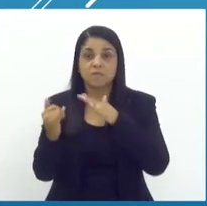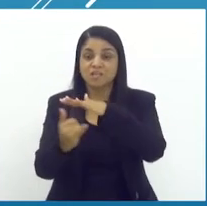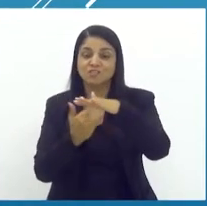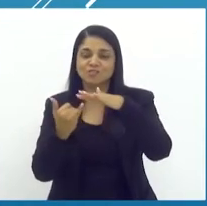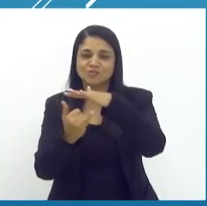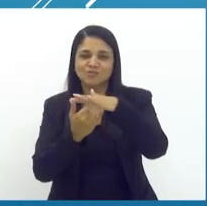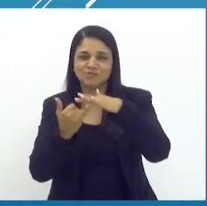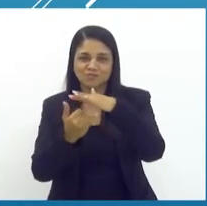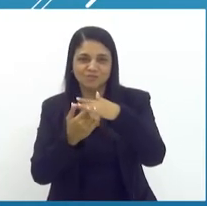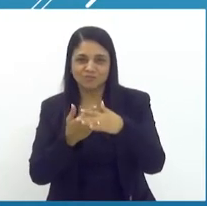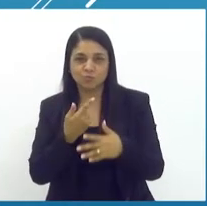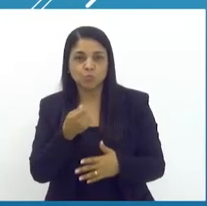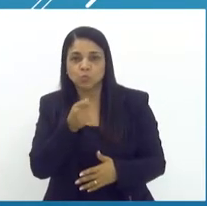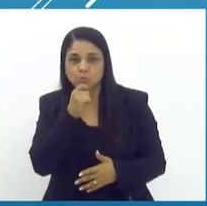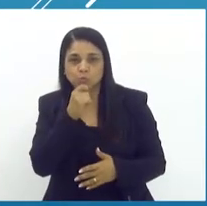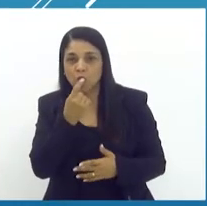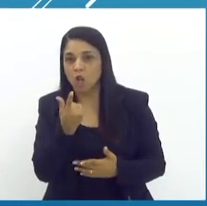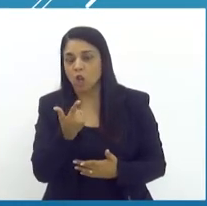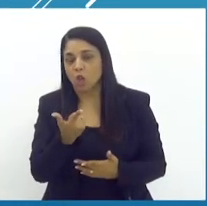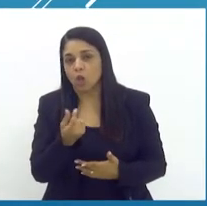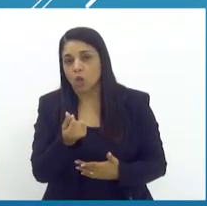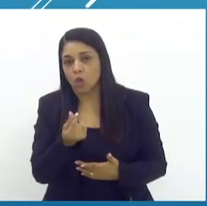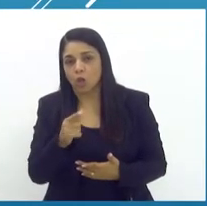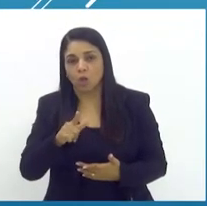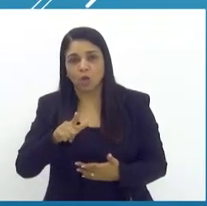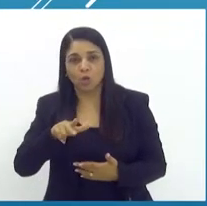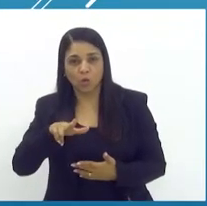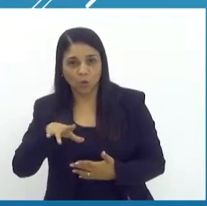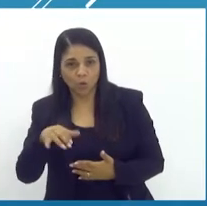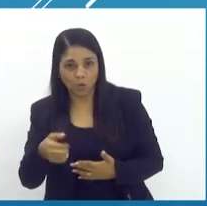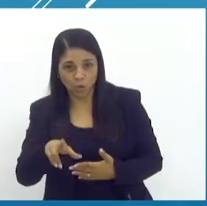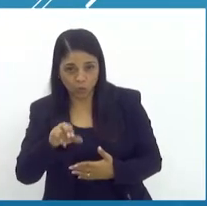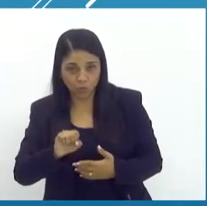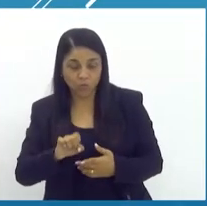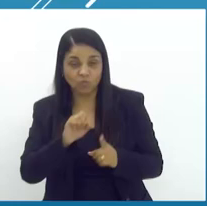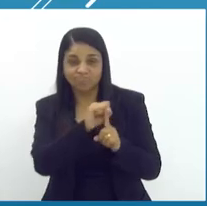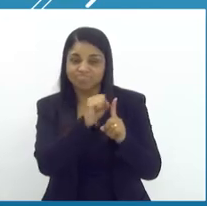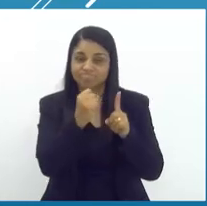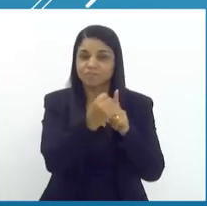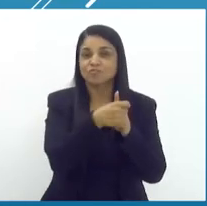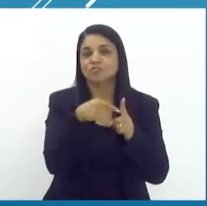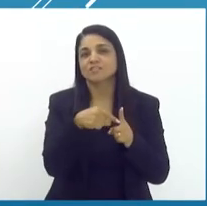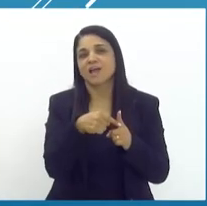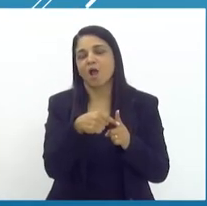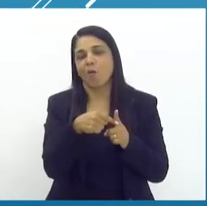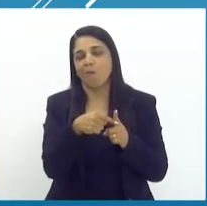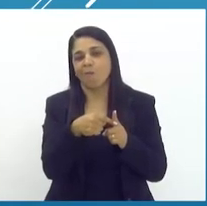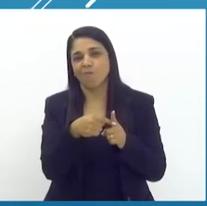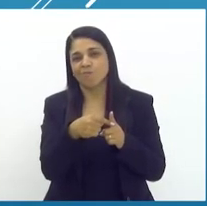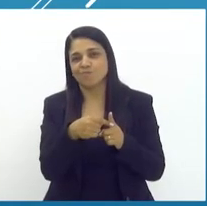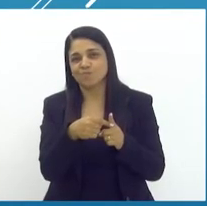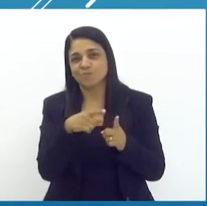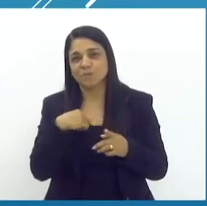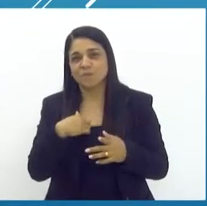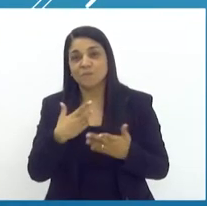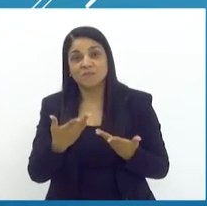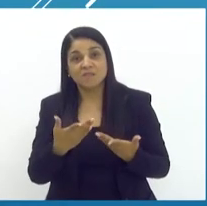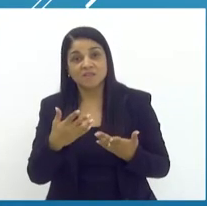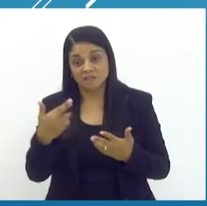Sem Fim lucrativos com finalidade relevância pública e social inclusive parece só essenciais